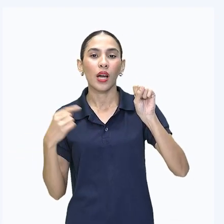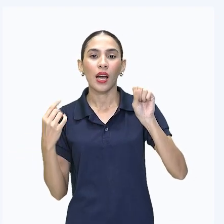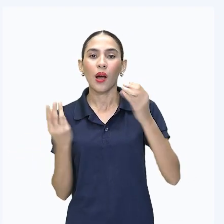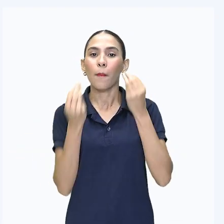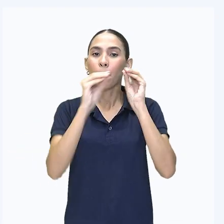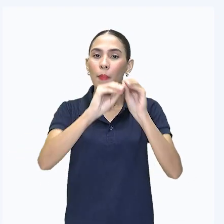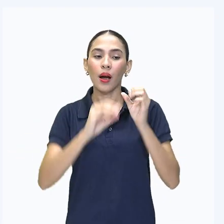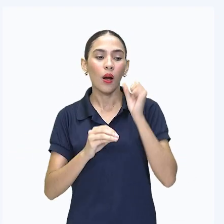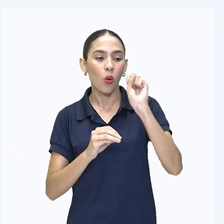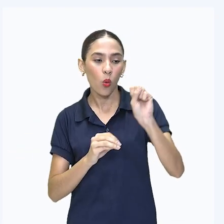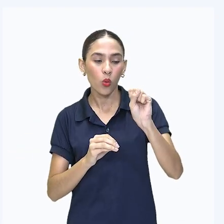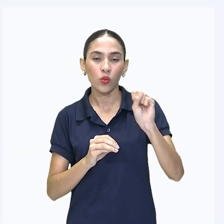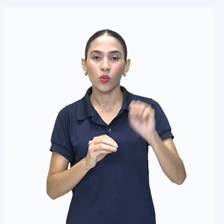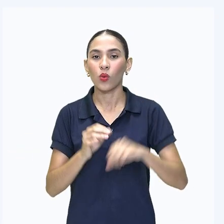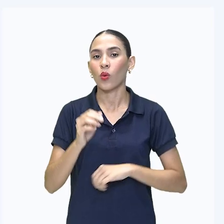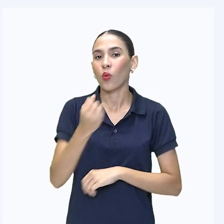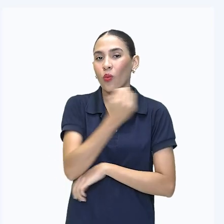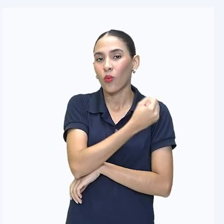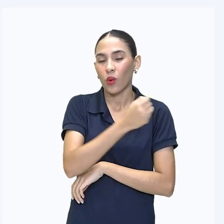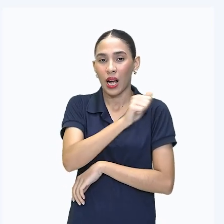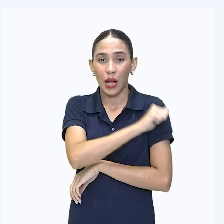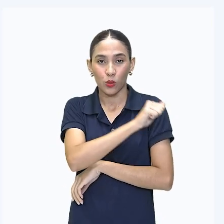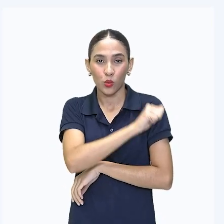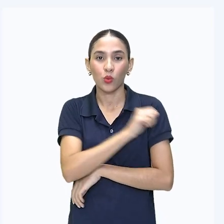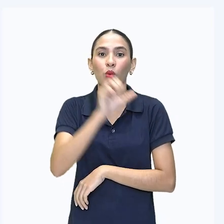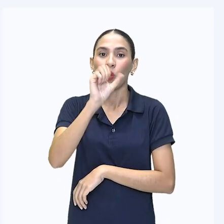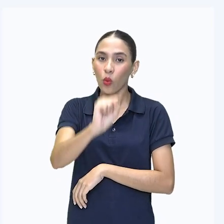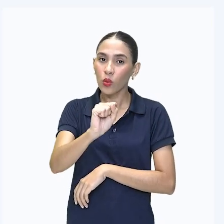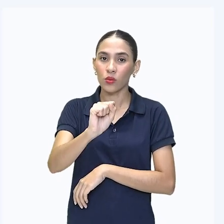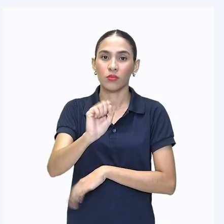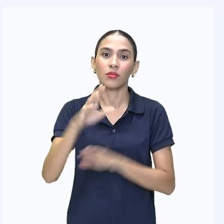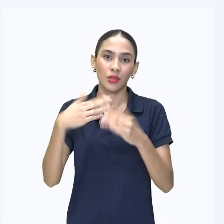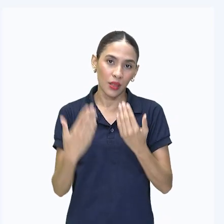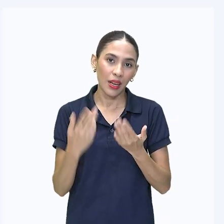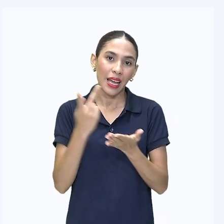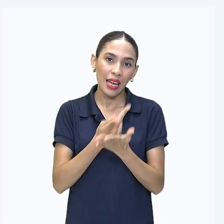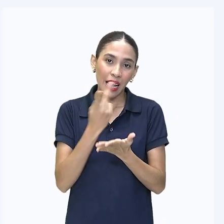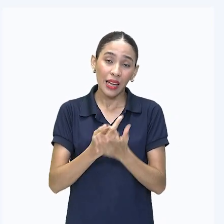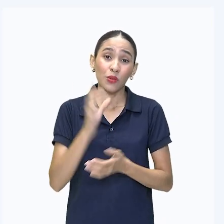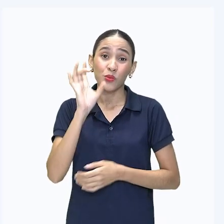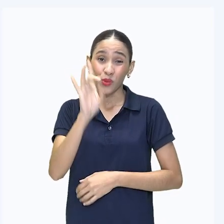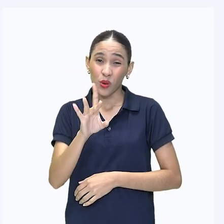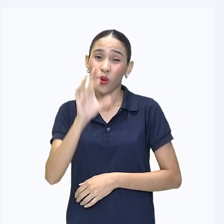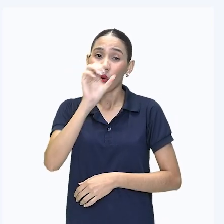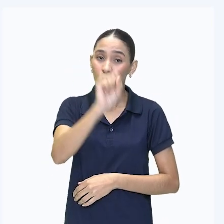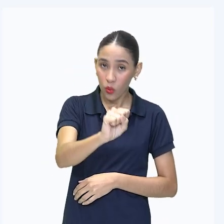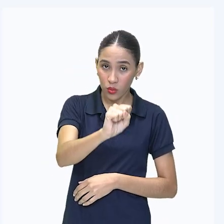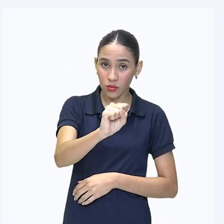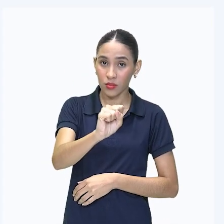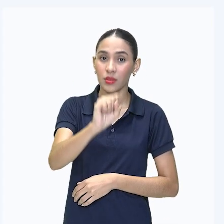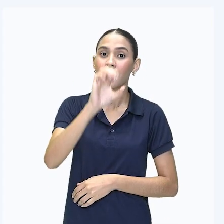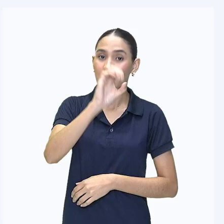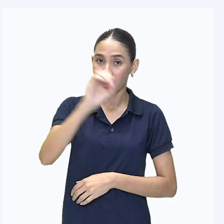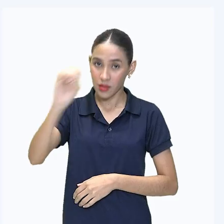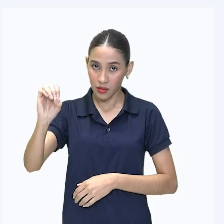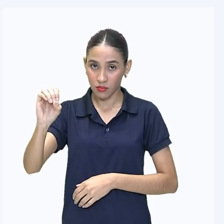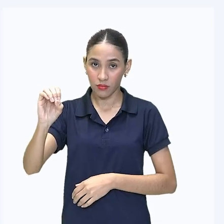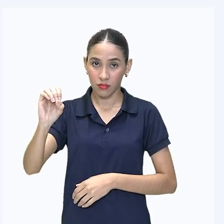só 8, o aluno fica com 8 décimos. Então a nota vem errada também. Se é para ser só 8, é